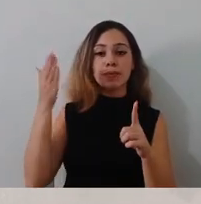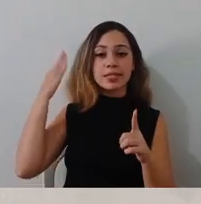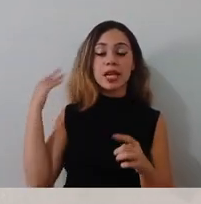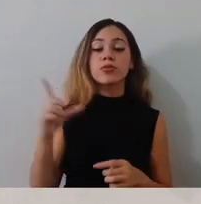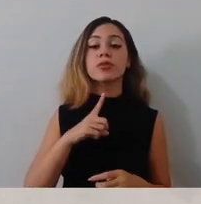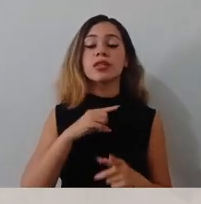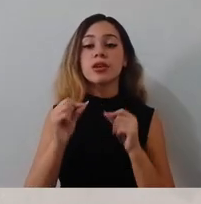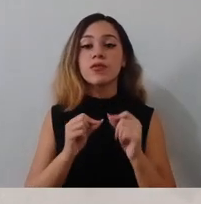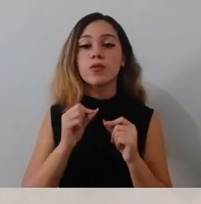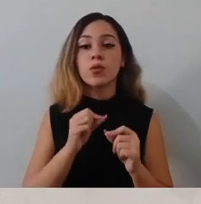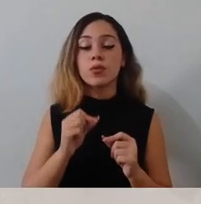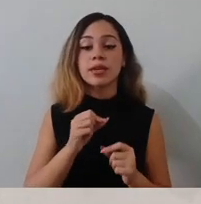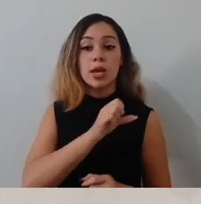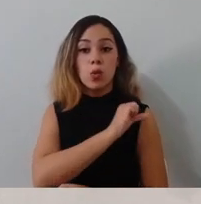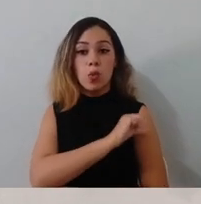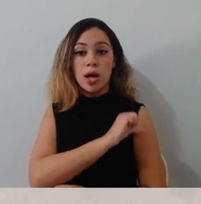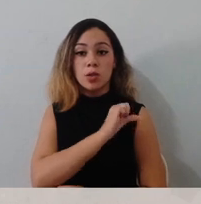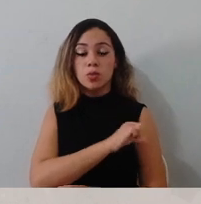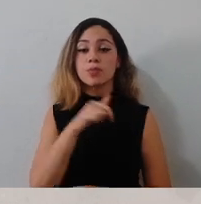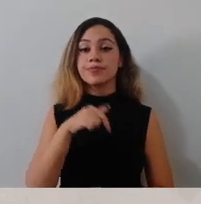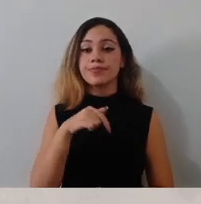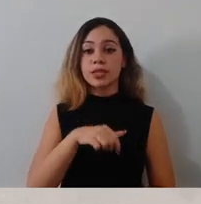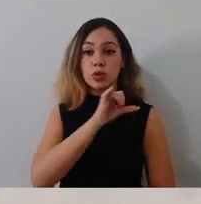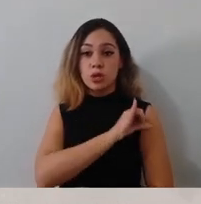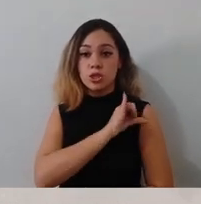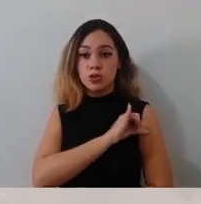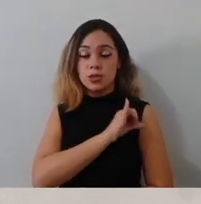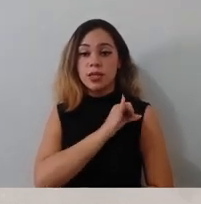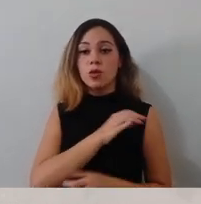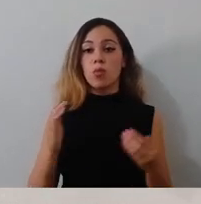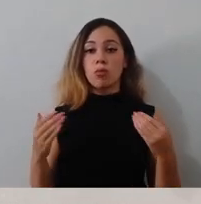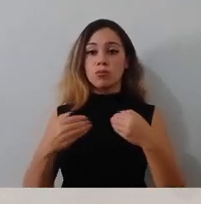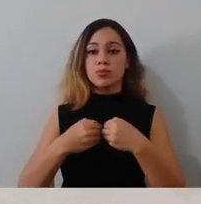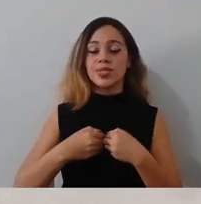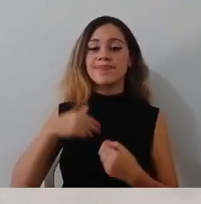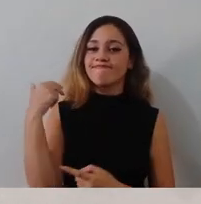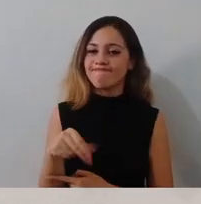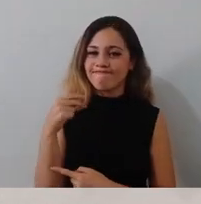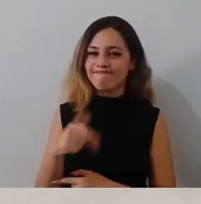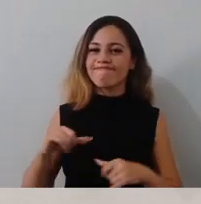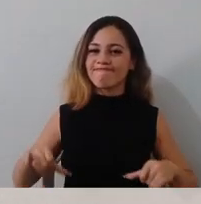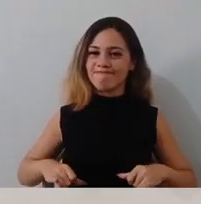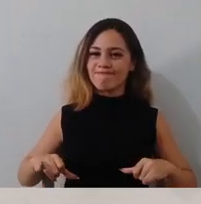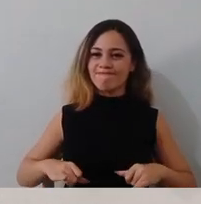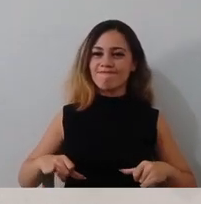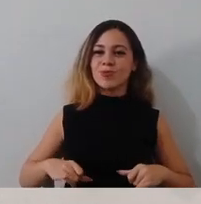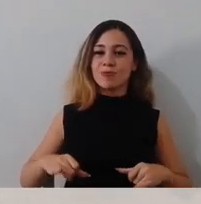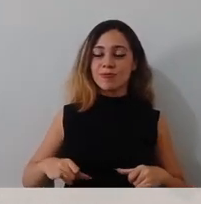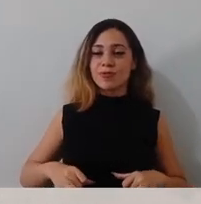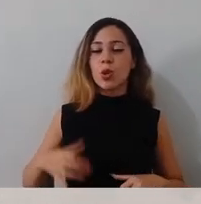passado, nós tivemos um aluno aqui no Rio de Janeiro, autista, que foi agredido. Como eles